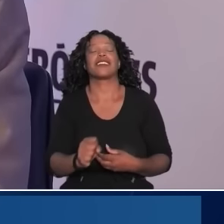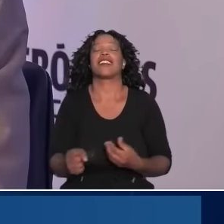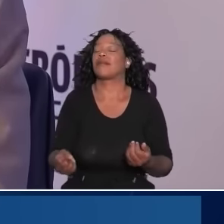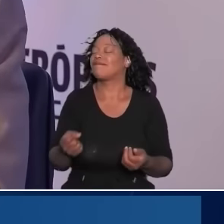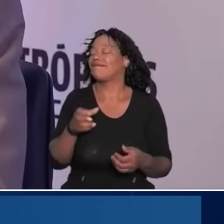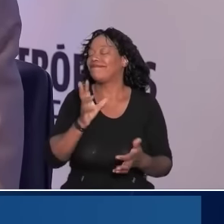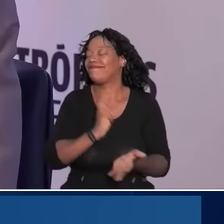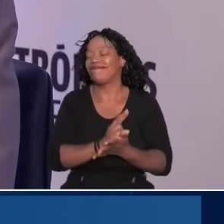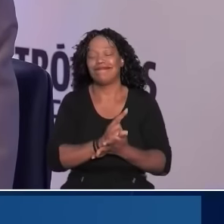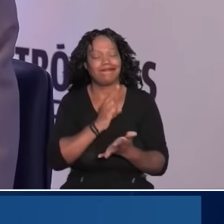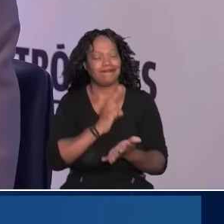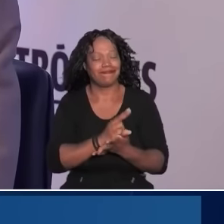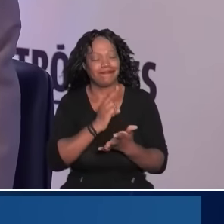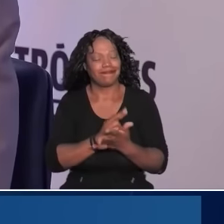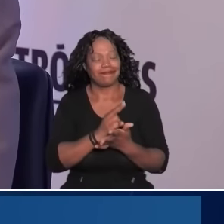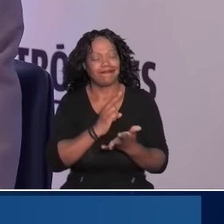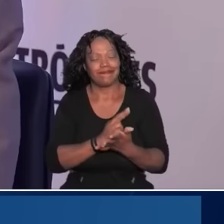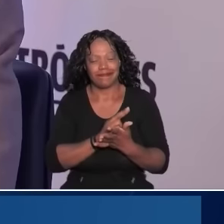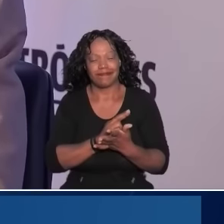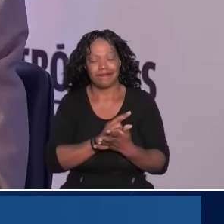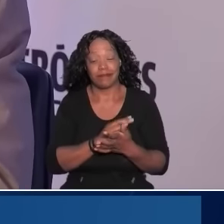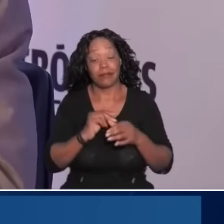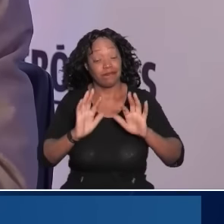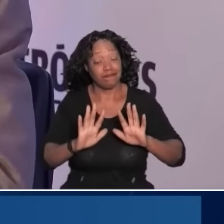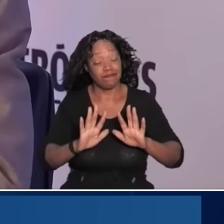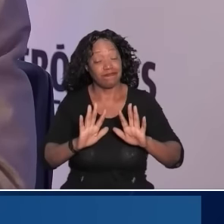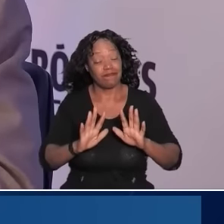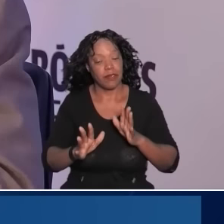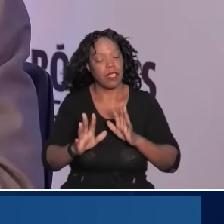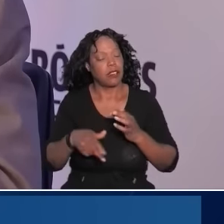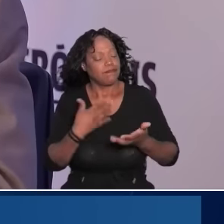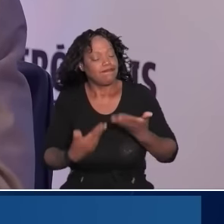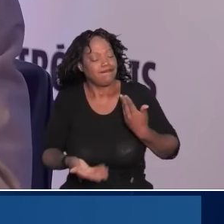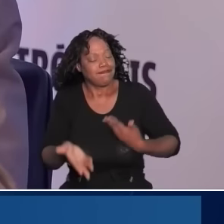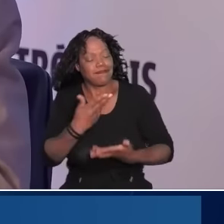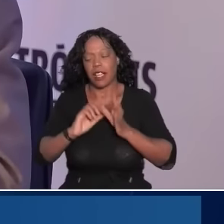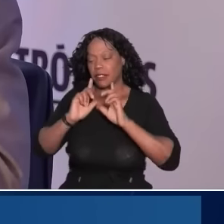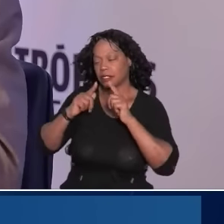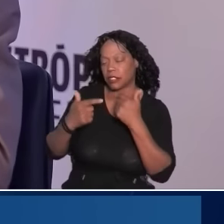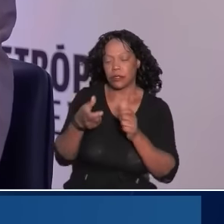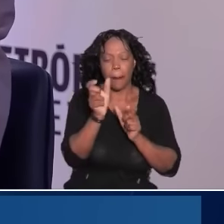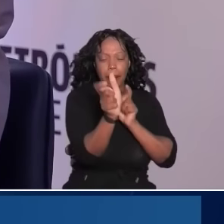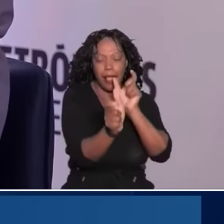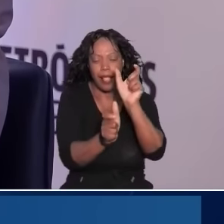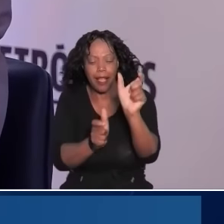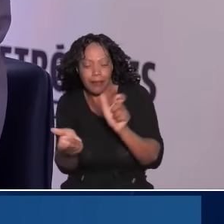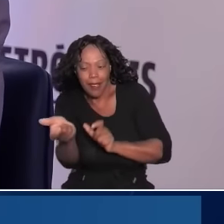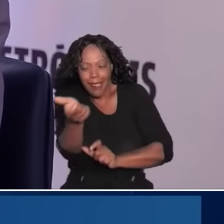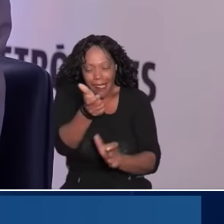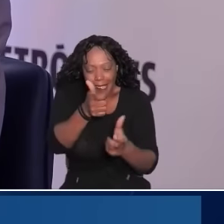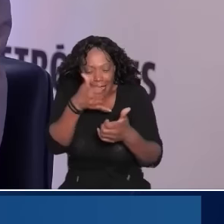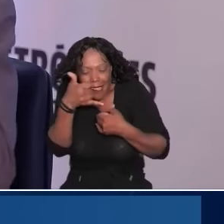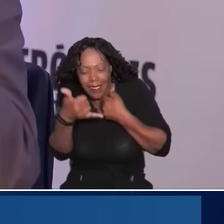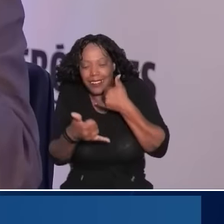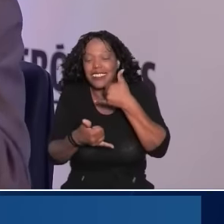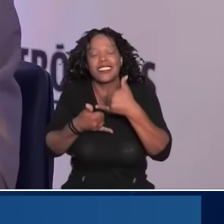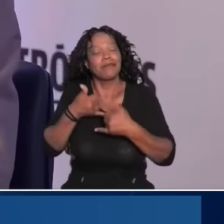alguns pontos. Por exemplo, ele diz que não há solução fácil, não há mesmo, juridicamente fácil, né? Mas isso não